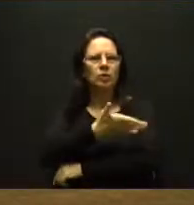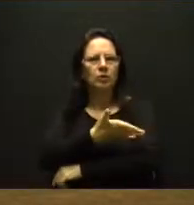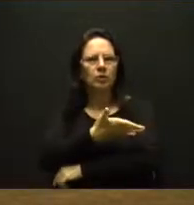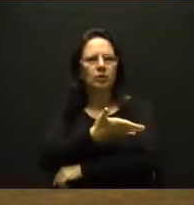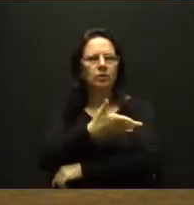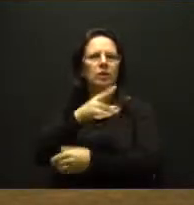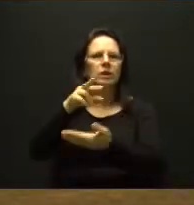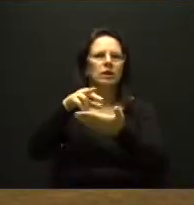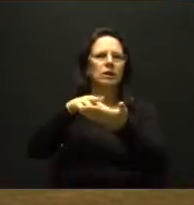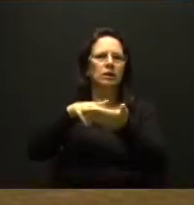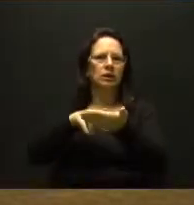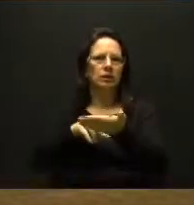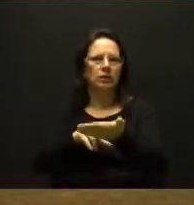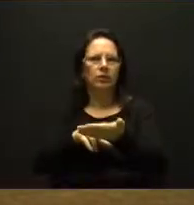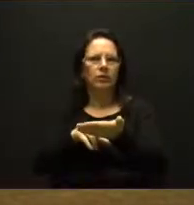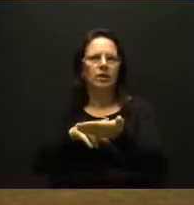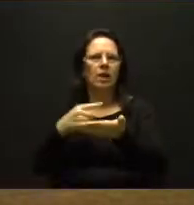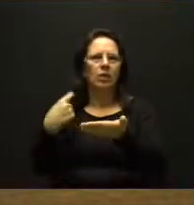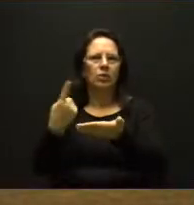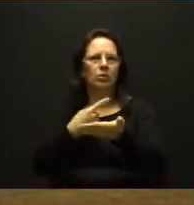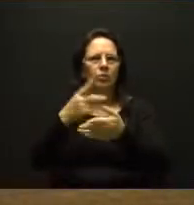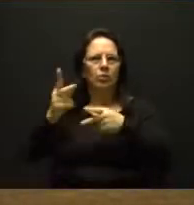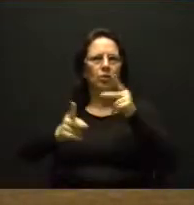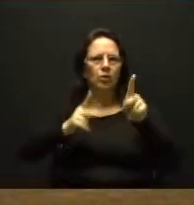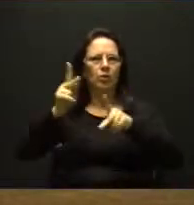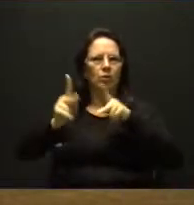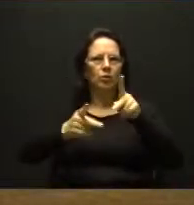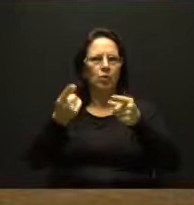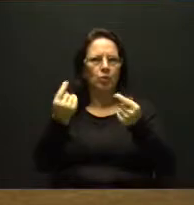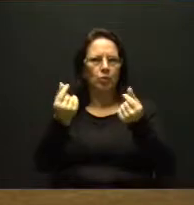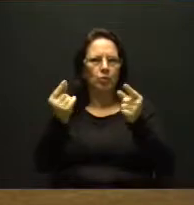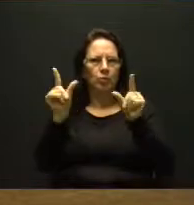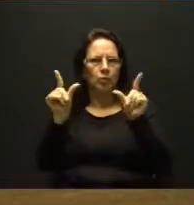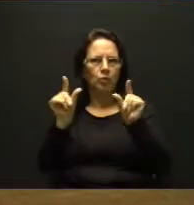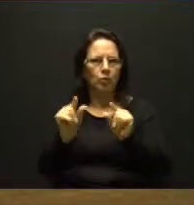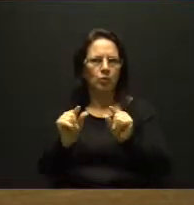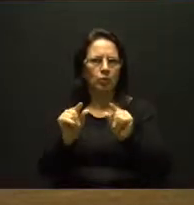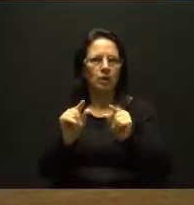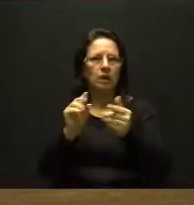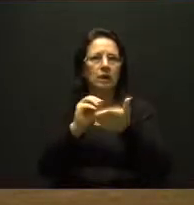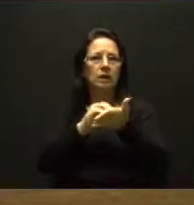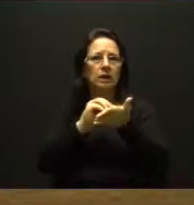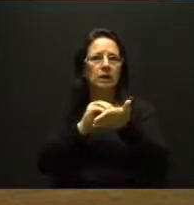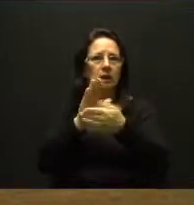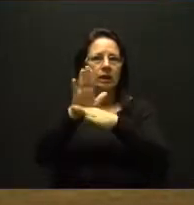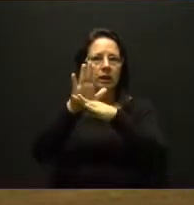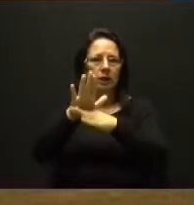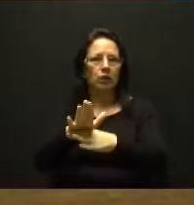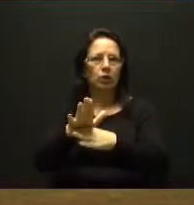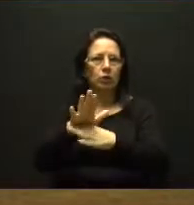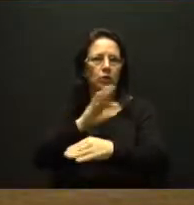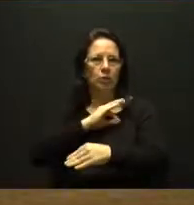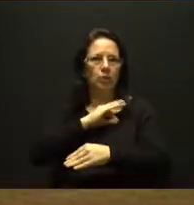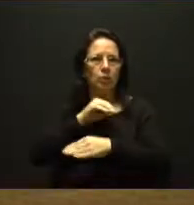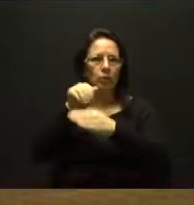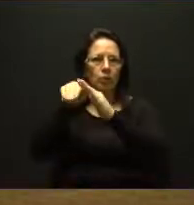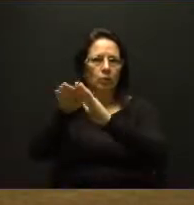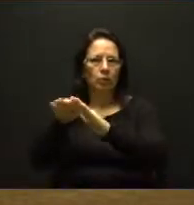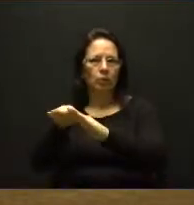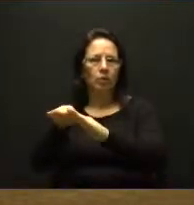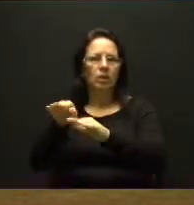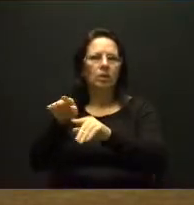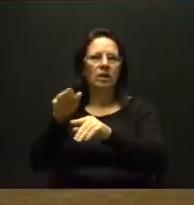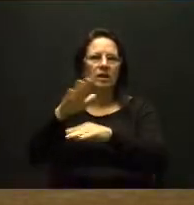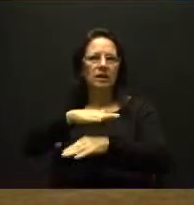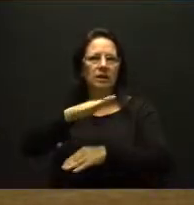seja a nossa população de baixa renda sem esse recurso que era depois da prefeitura muitas crianças